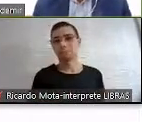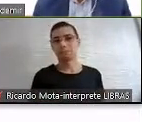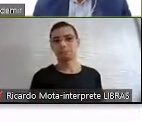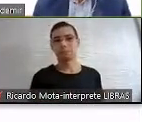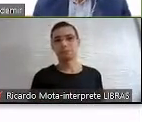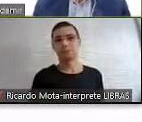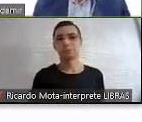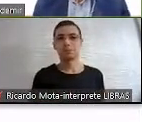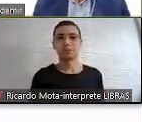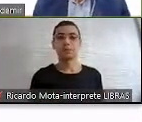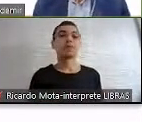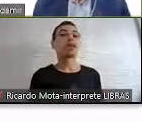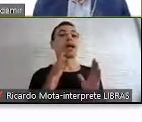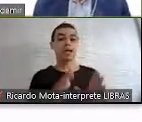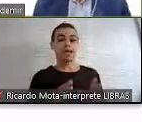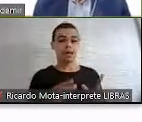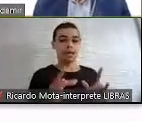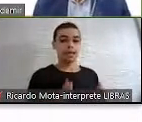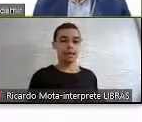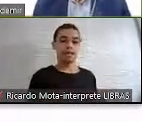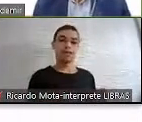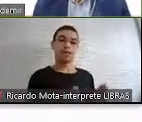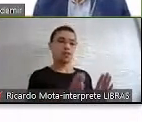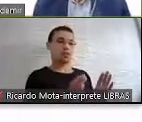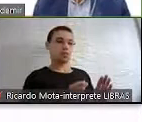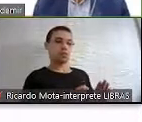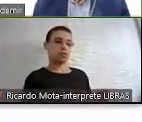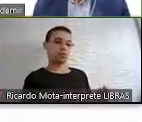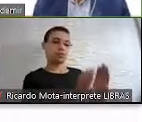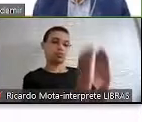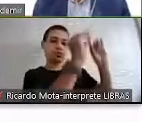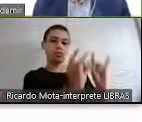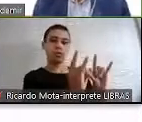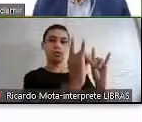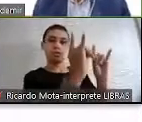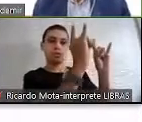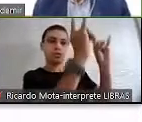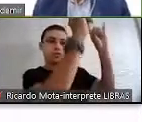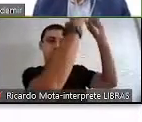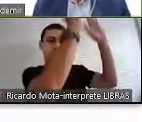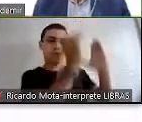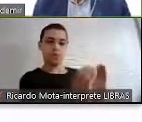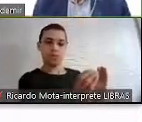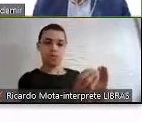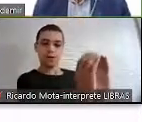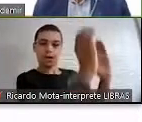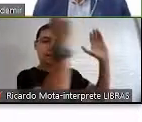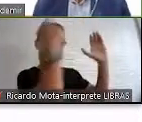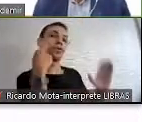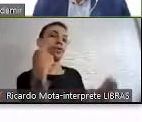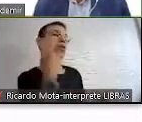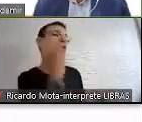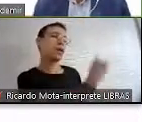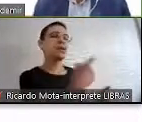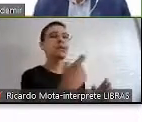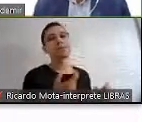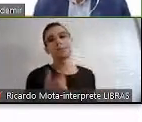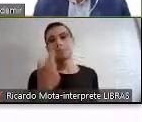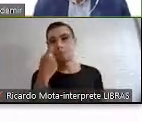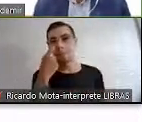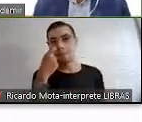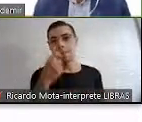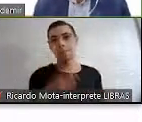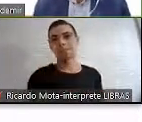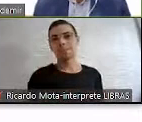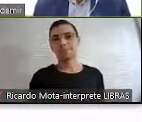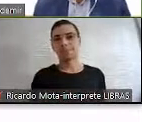Falando de elevadores, né, nós temos, felizmente, na nossa capital, um expediente que foi implantado